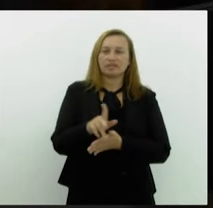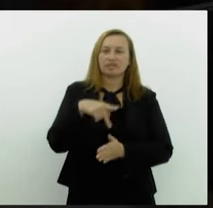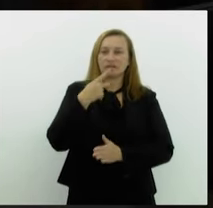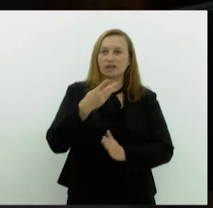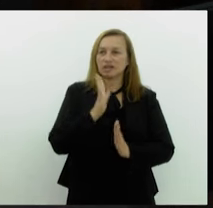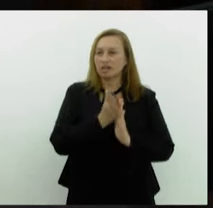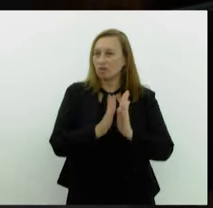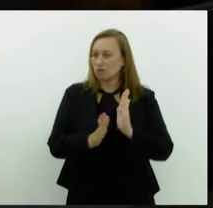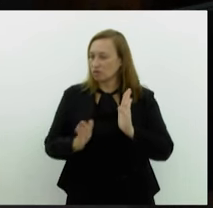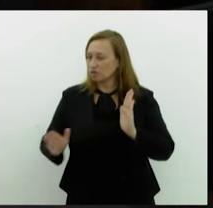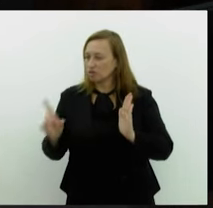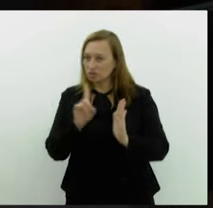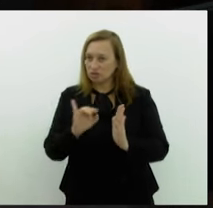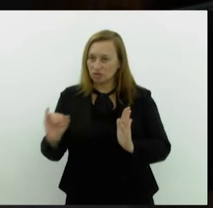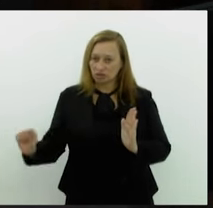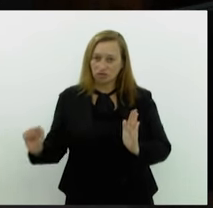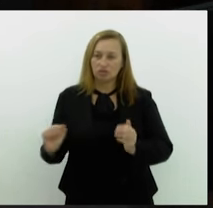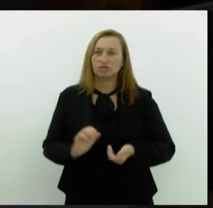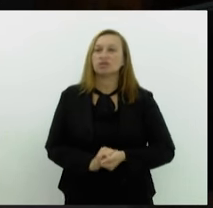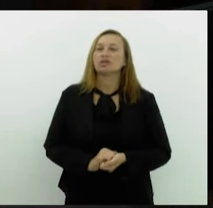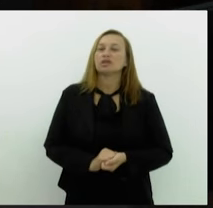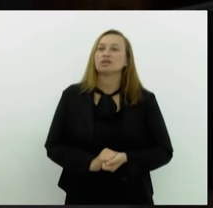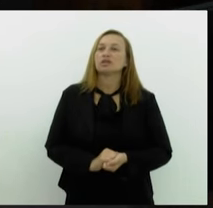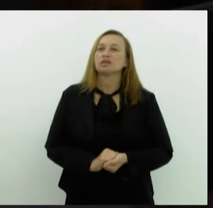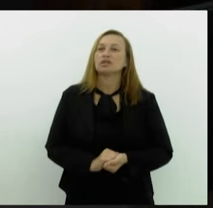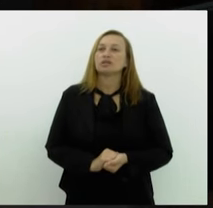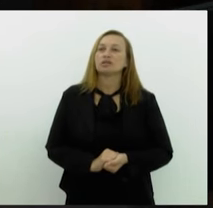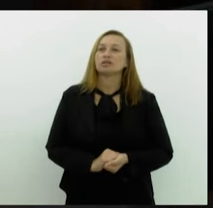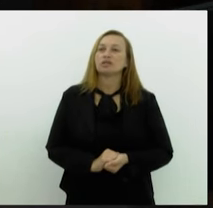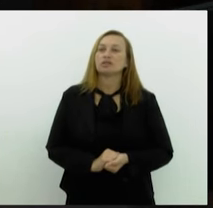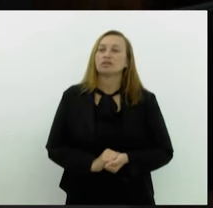havendo a tratar na casa,